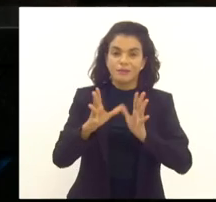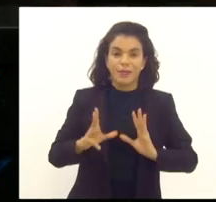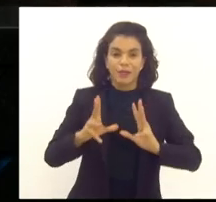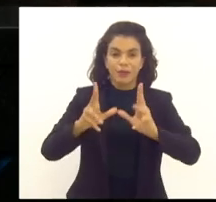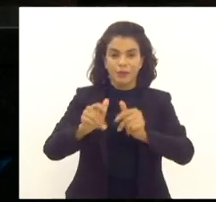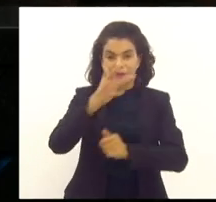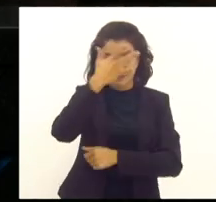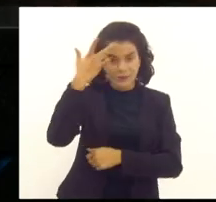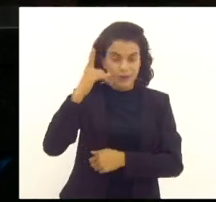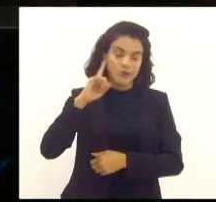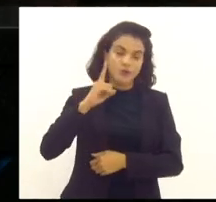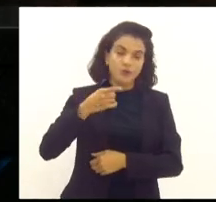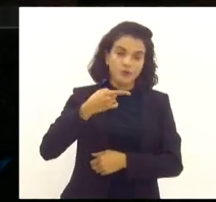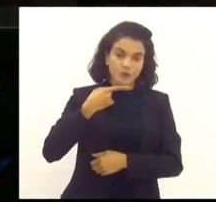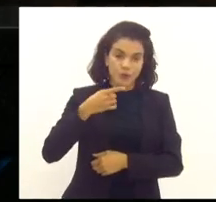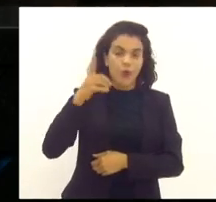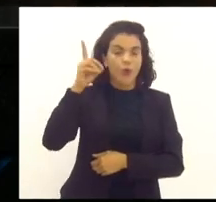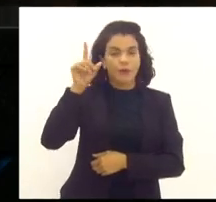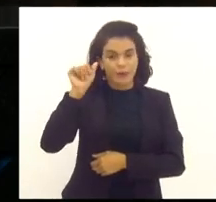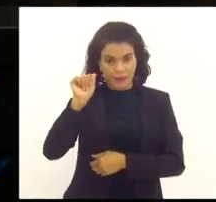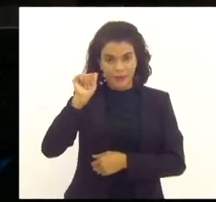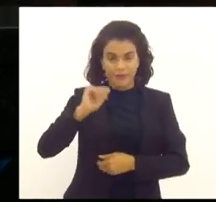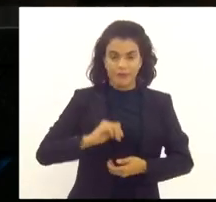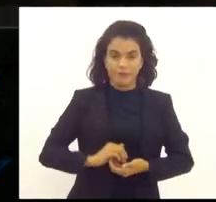com deficiência auditiva